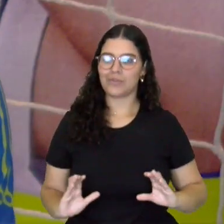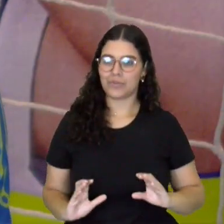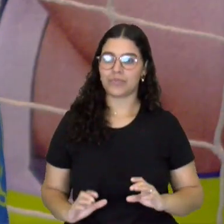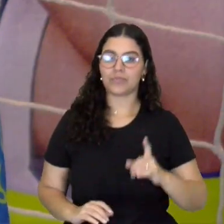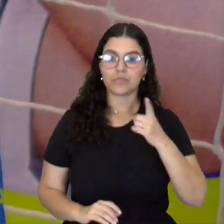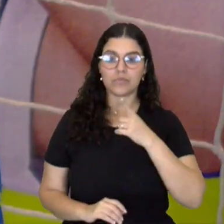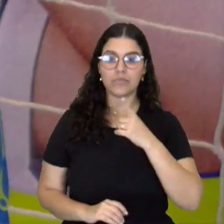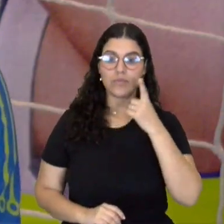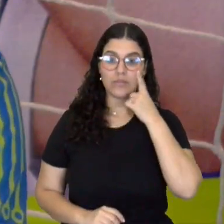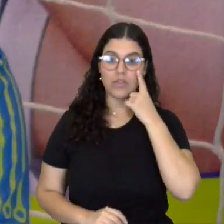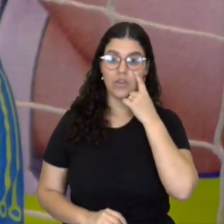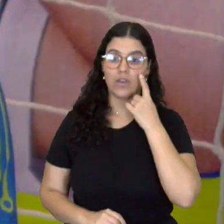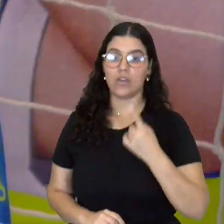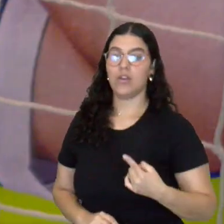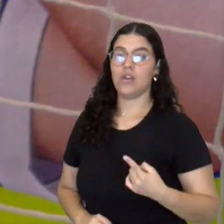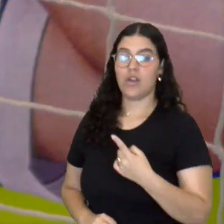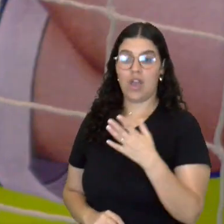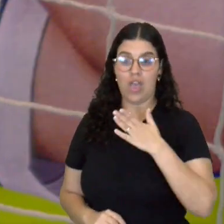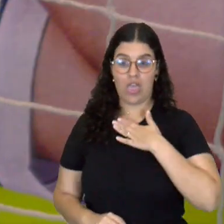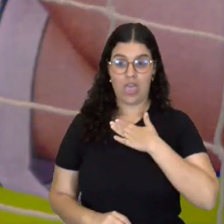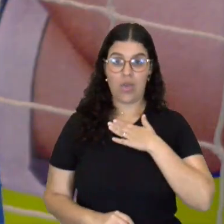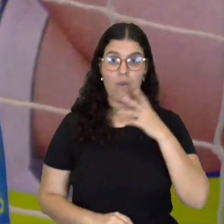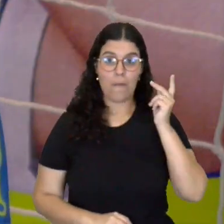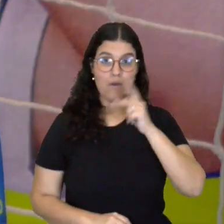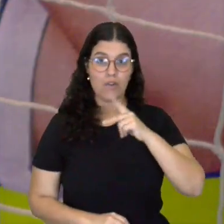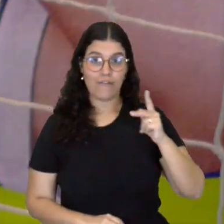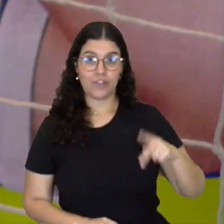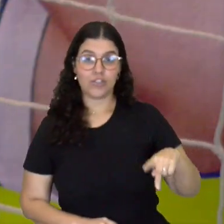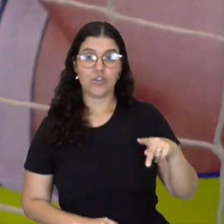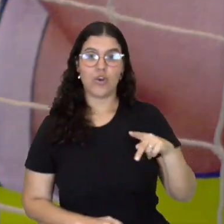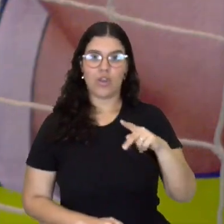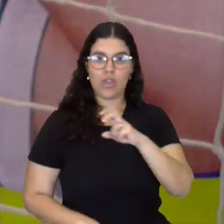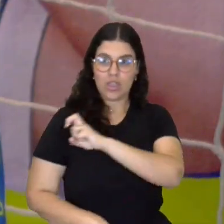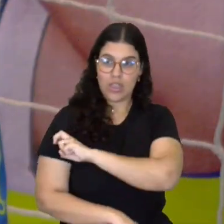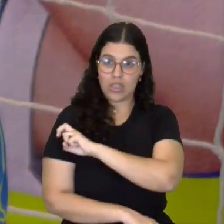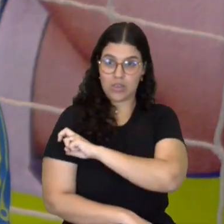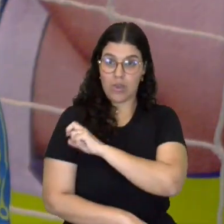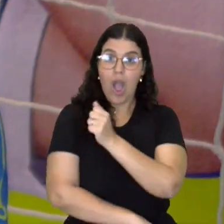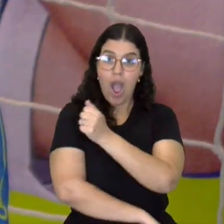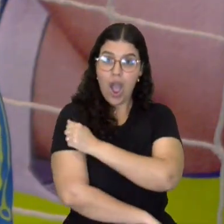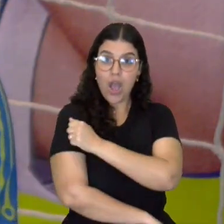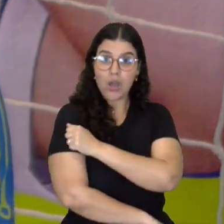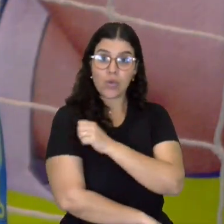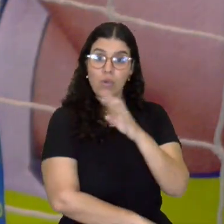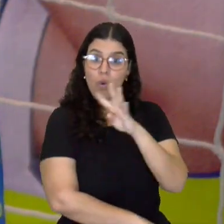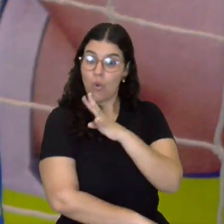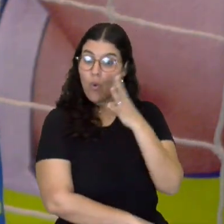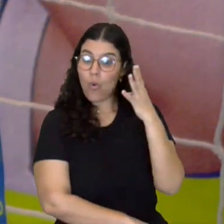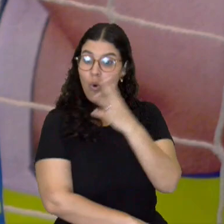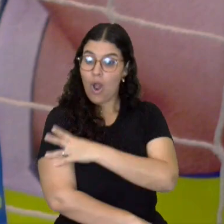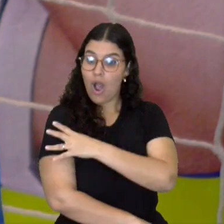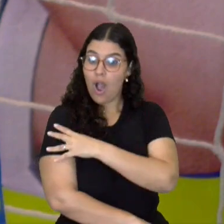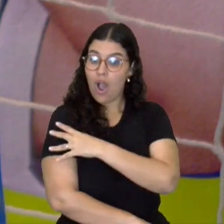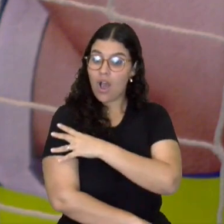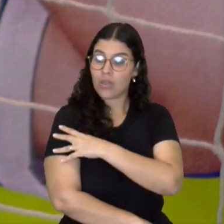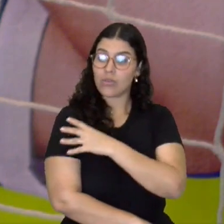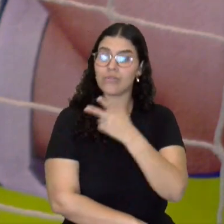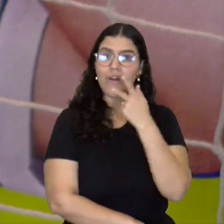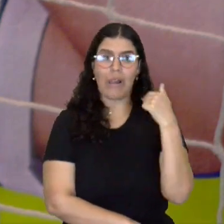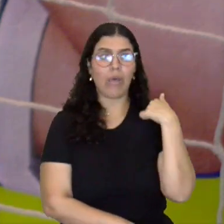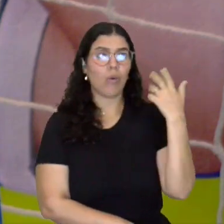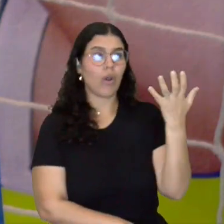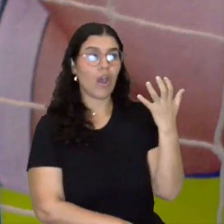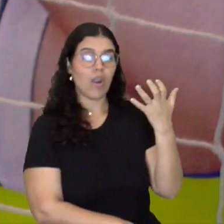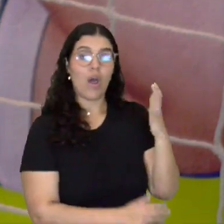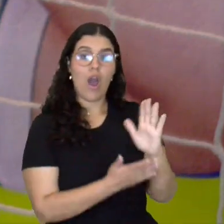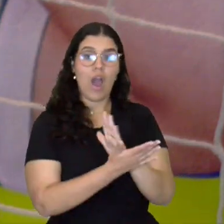Os meninos do 4º ano já estão, professor Paulo, ano que vem eu quero, viu? Eu também quero participar. O menino do 3º ano já quer. Tem mãe do 3º ano falando comigo para